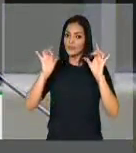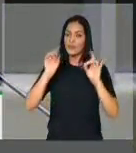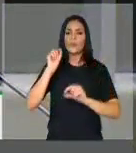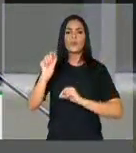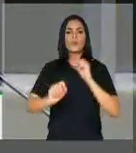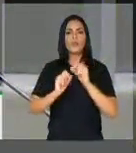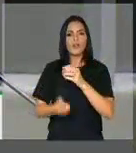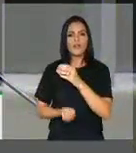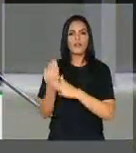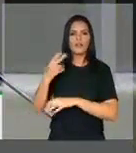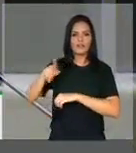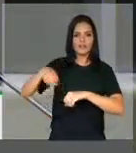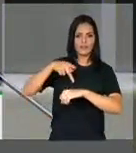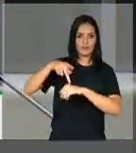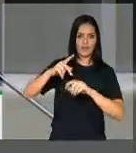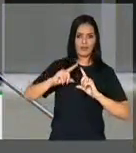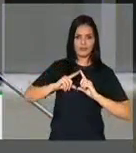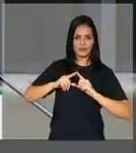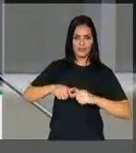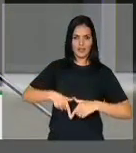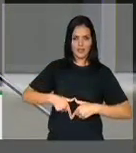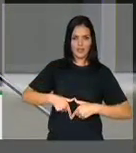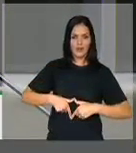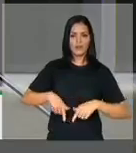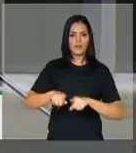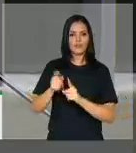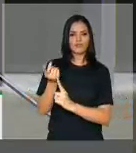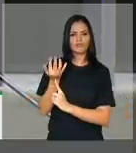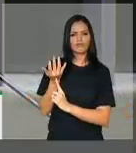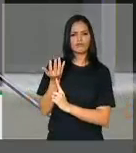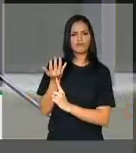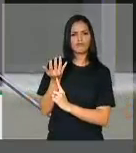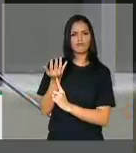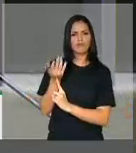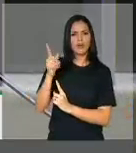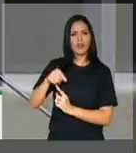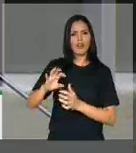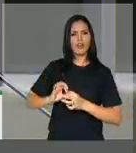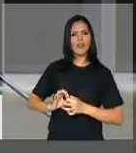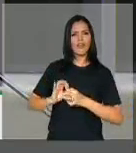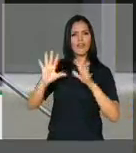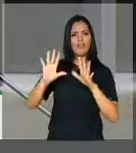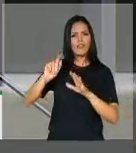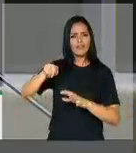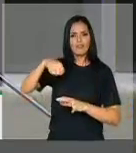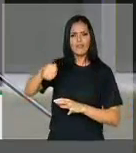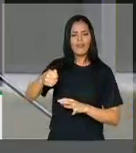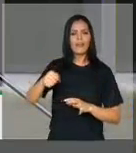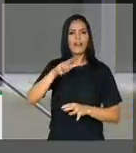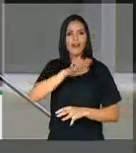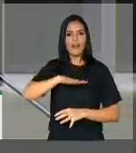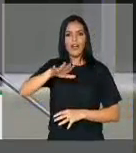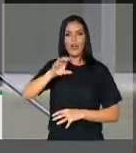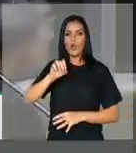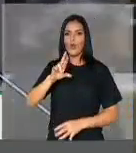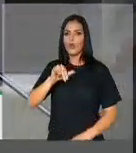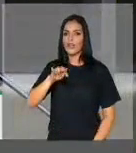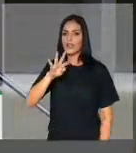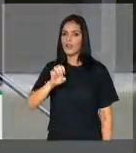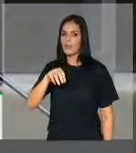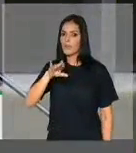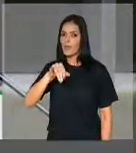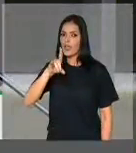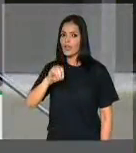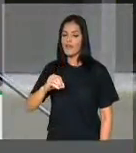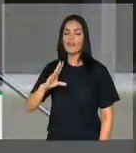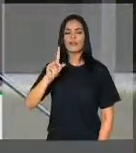o Estado de Israel, a tocha solitária da liberdade no Oriente Médio, que vive